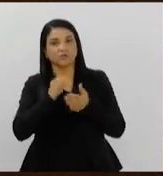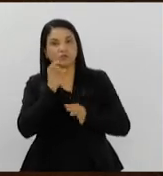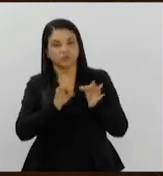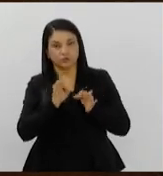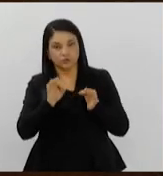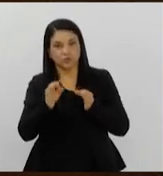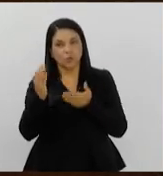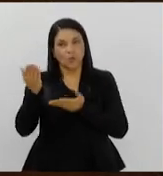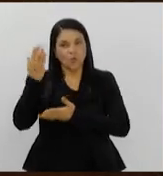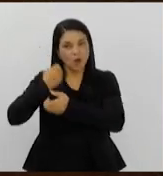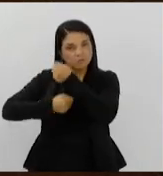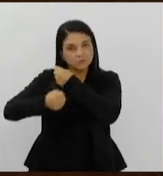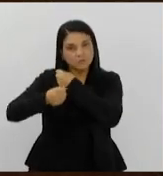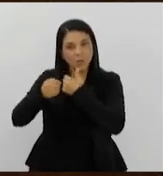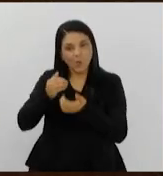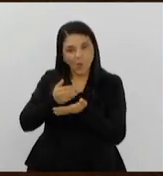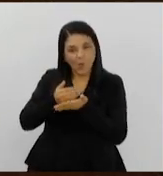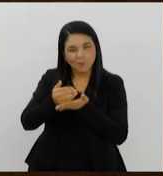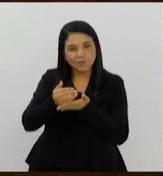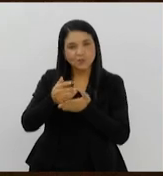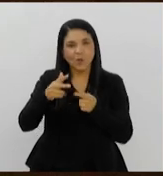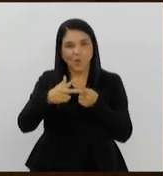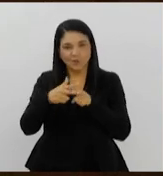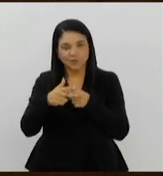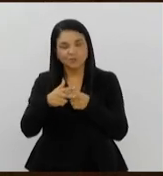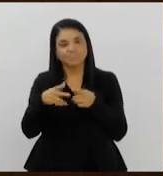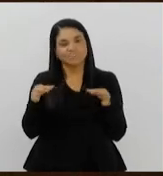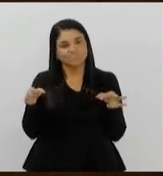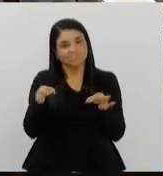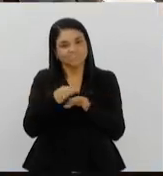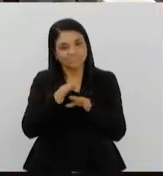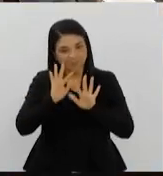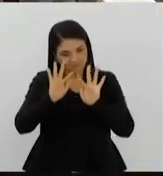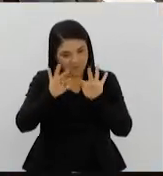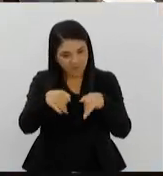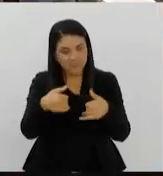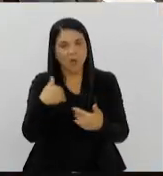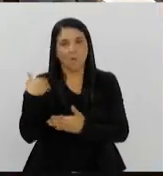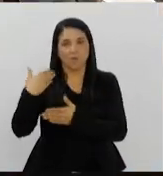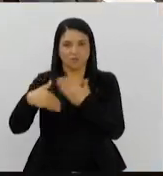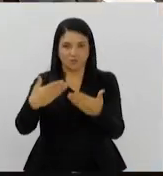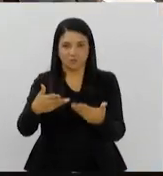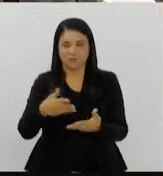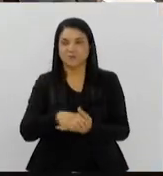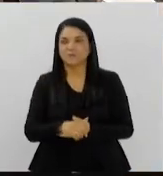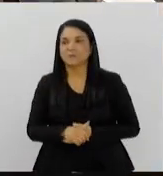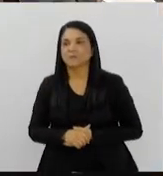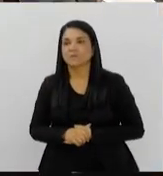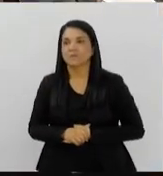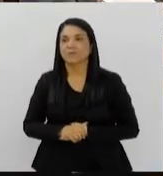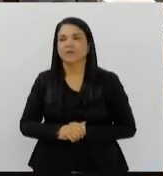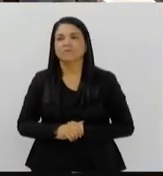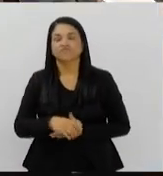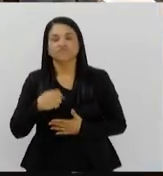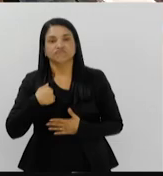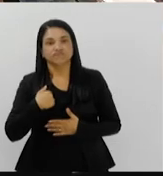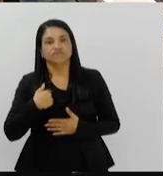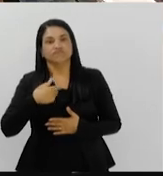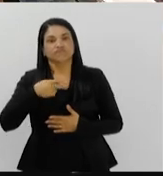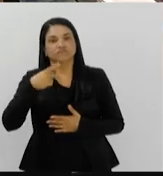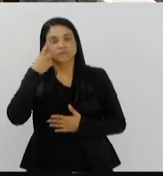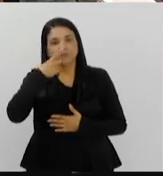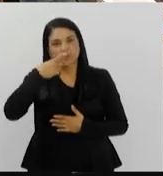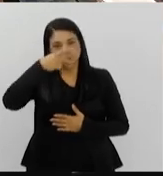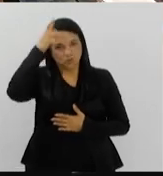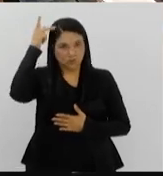gente começou a corrigir, a gente possa concluir esse processo. Perfeito. Muito presidente, obrigado. Deputado Luiz Paulo. Eu acho correta a